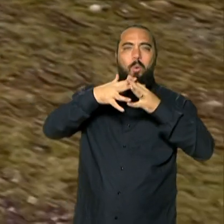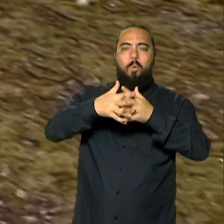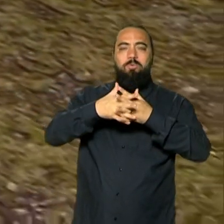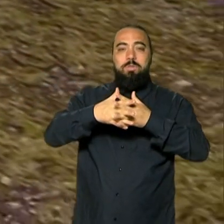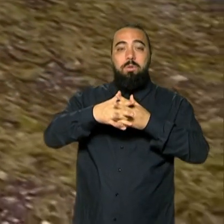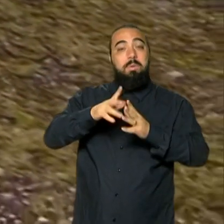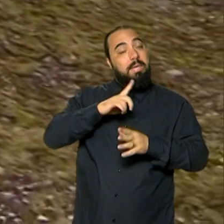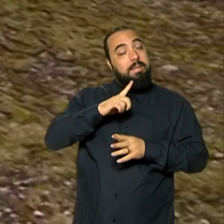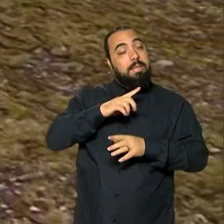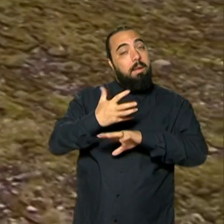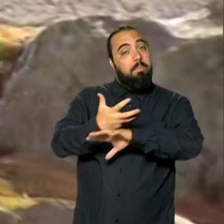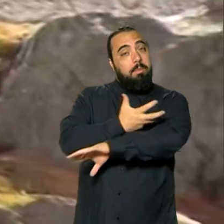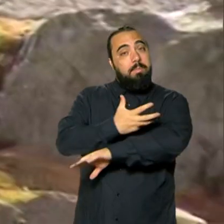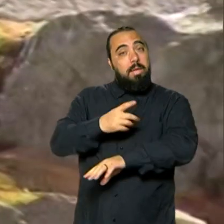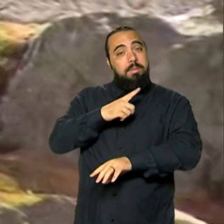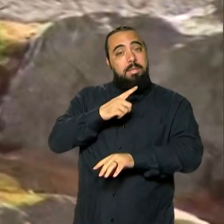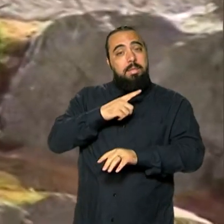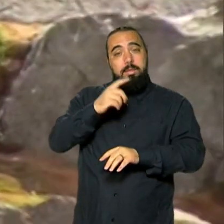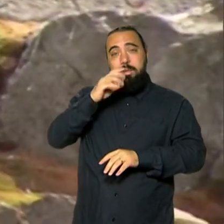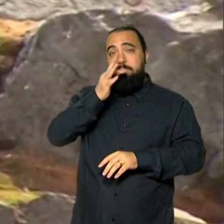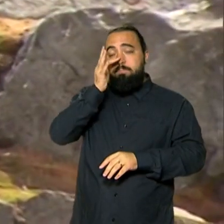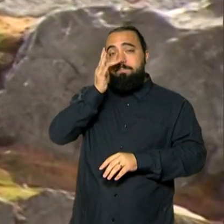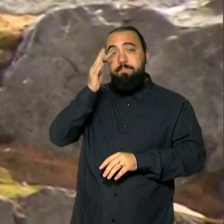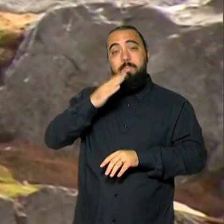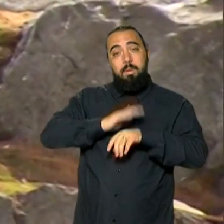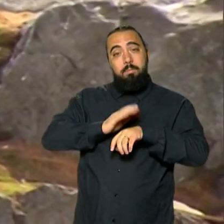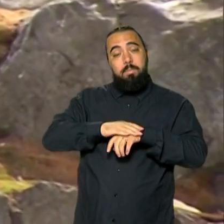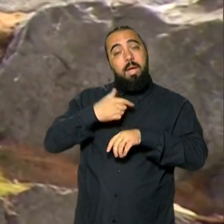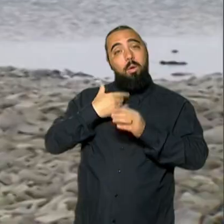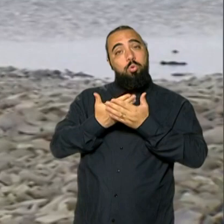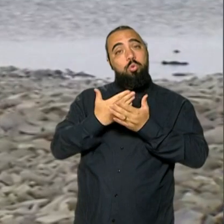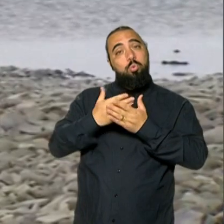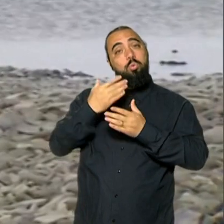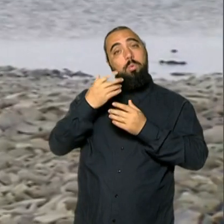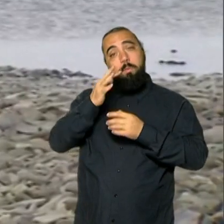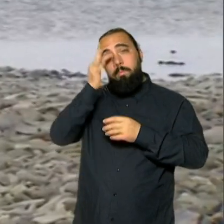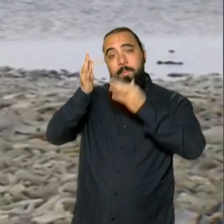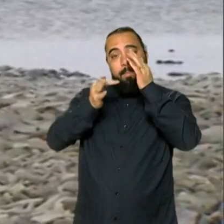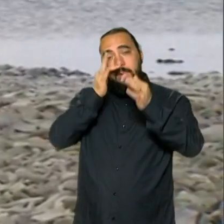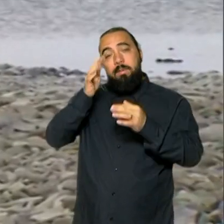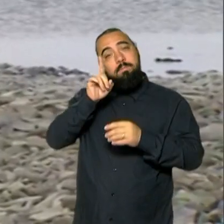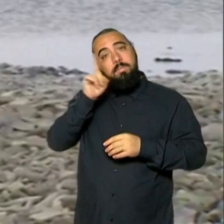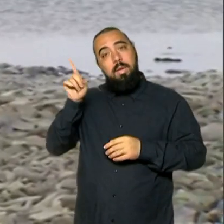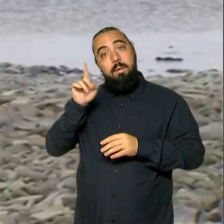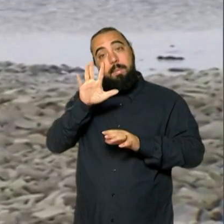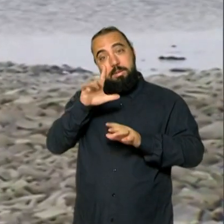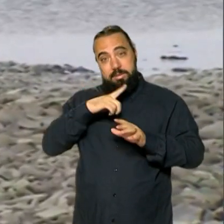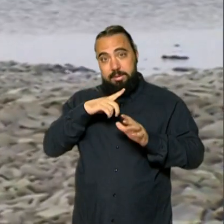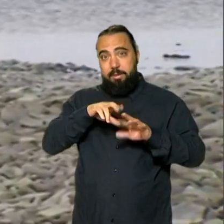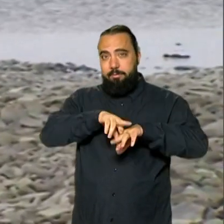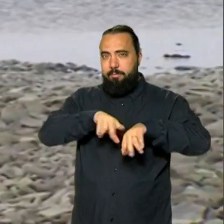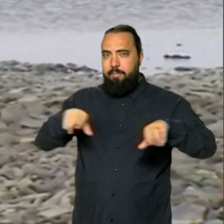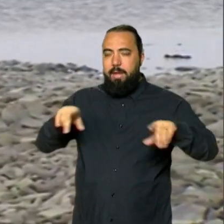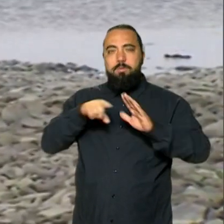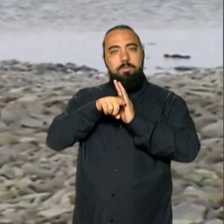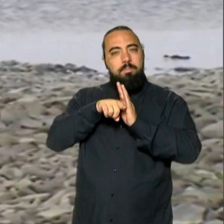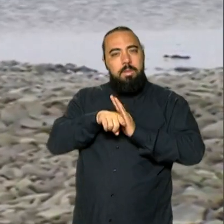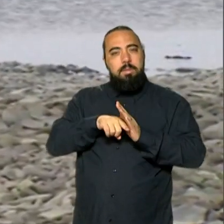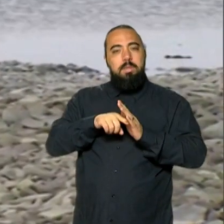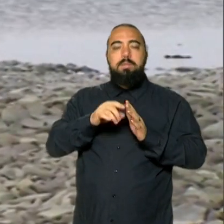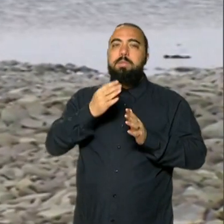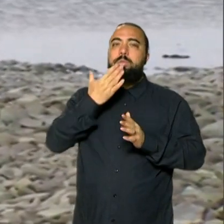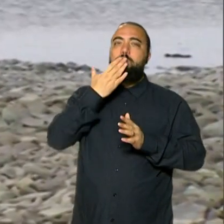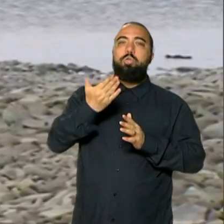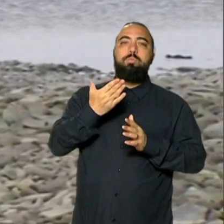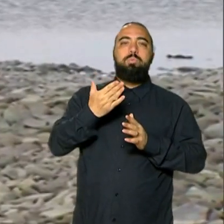planta na Antártica, sim. E eu sou um botânico que estuda plantas na Antártica. Mas existem pesquisas na Antártica dos mais variados tipos, né? Gente que